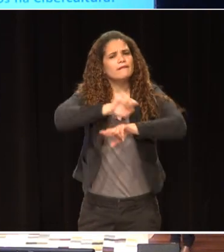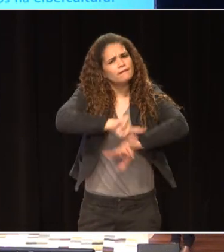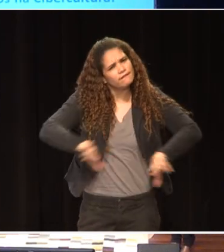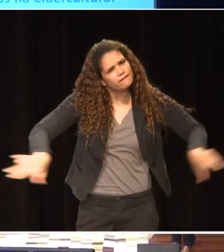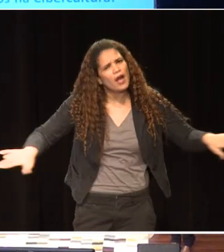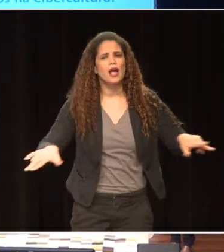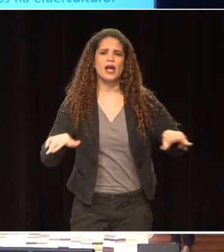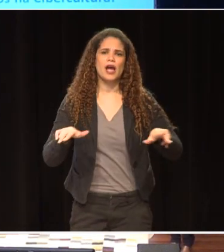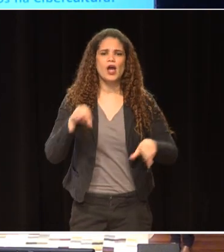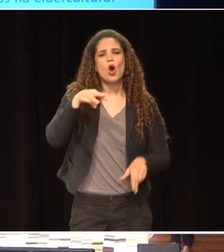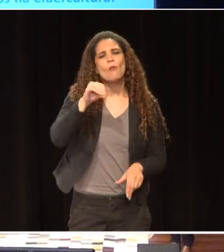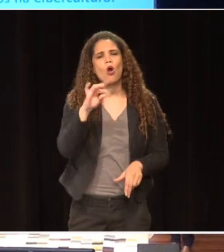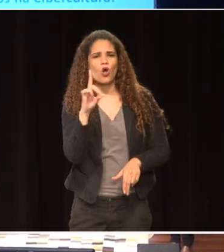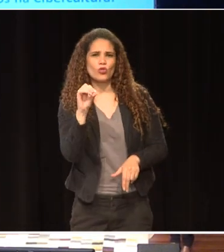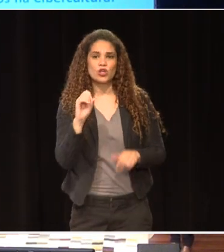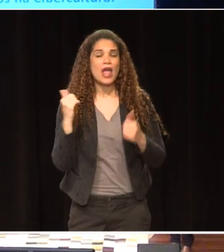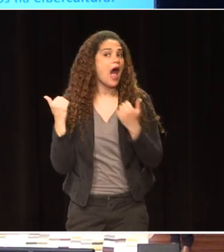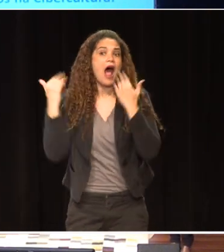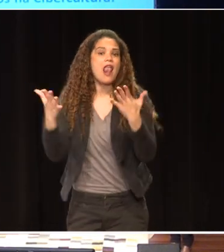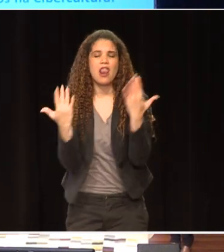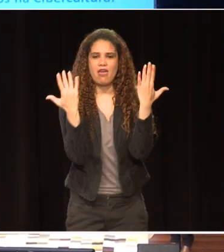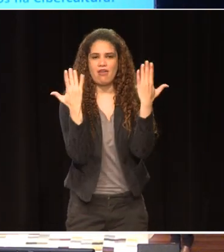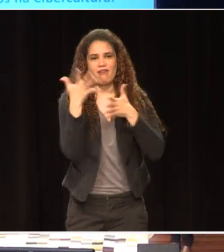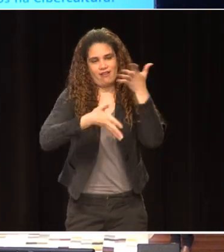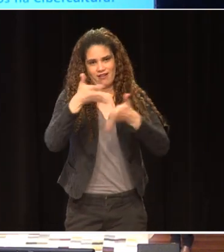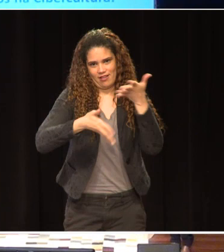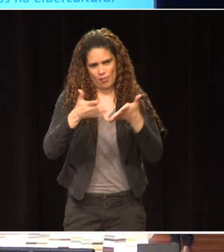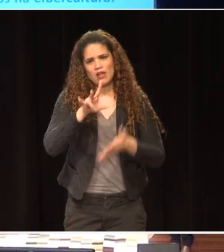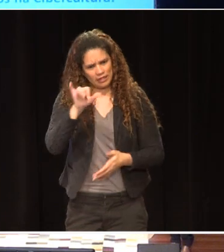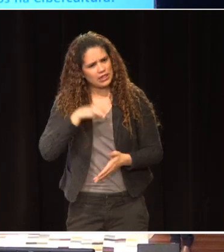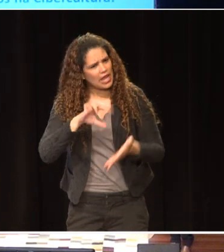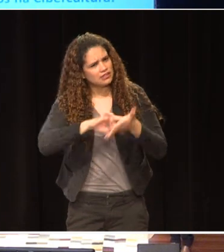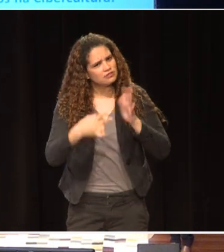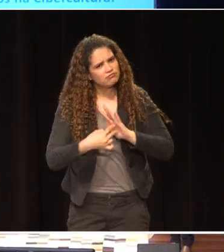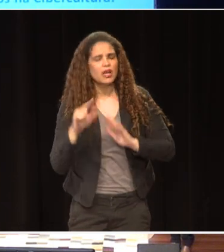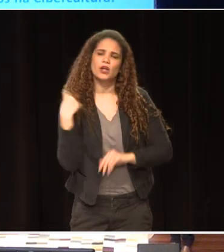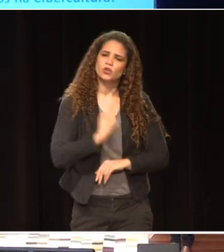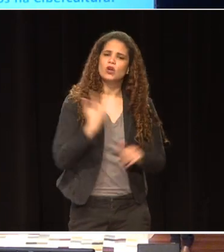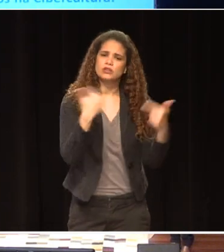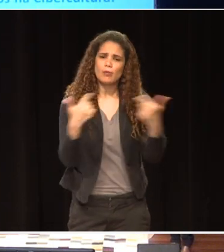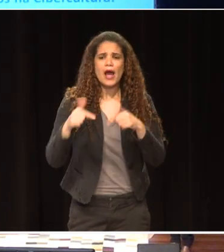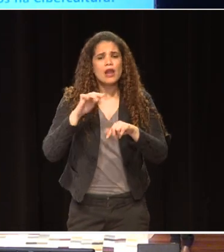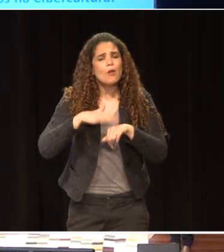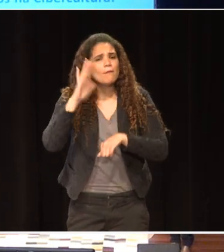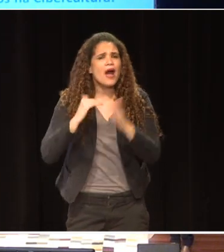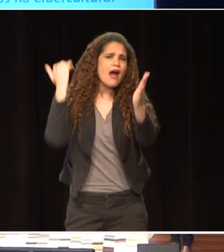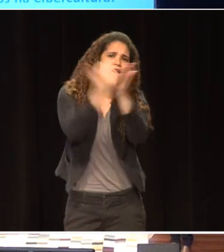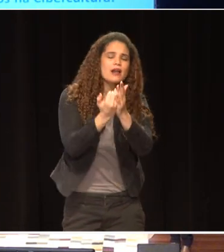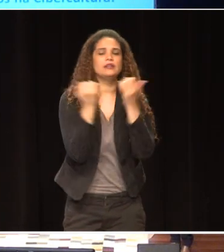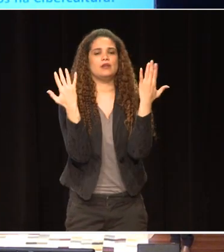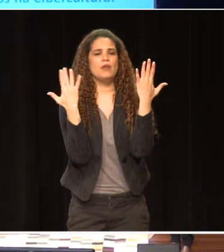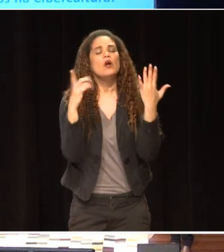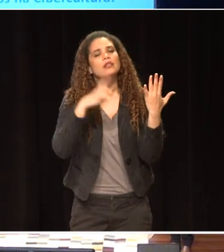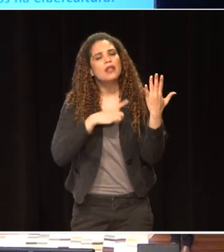multimodal. Então, é para além das mãos. As mãos, elas vão significar no nosso trabalho, mas, mais do que as mãos, a